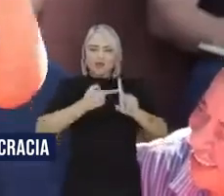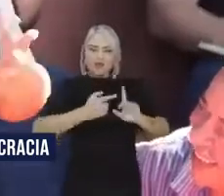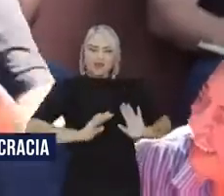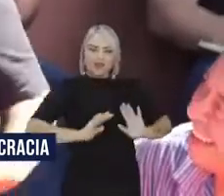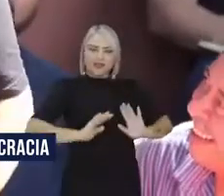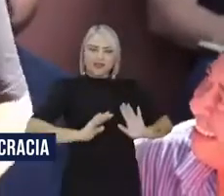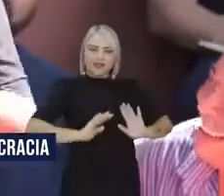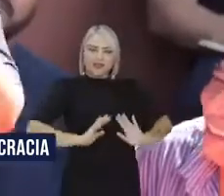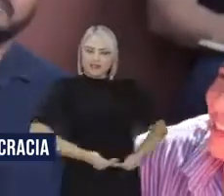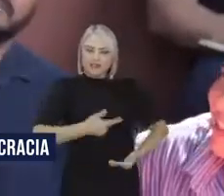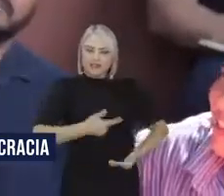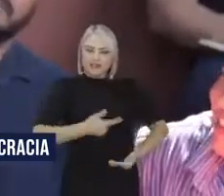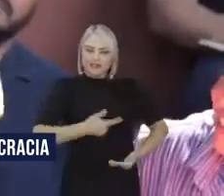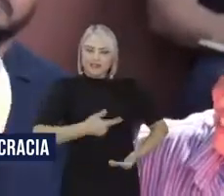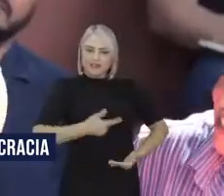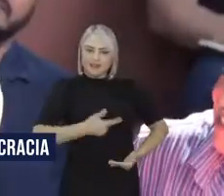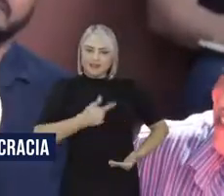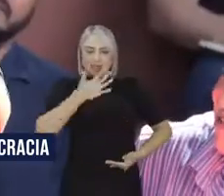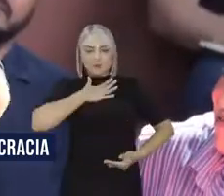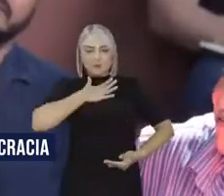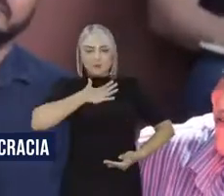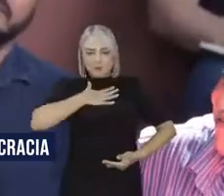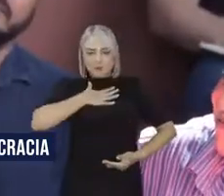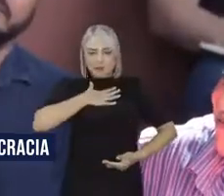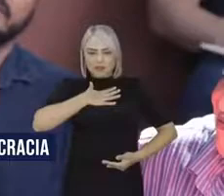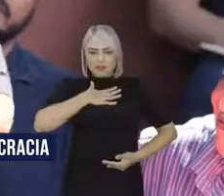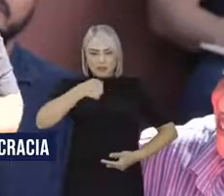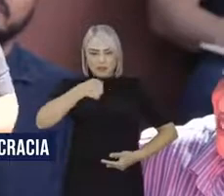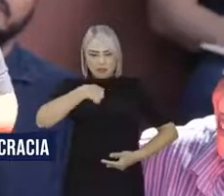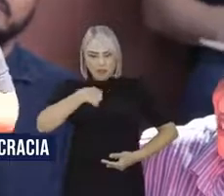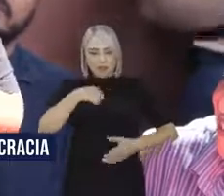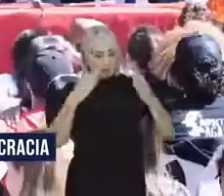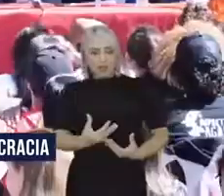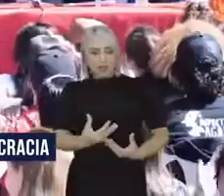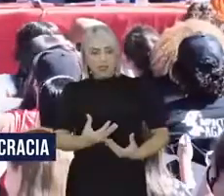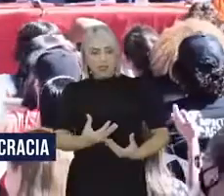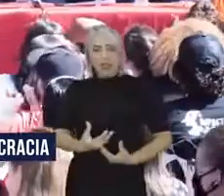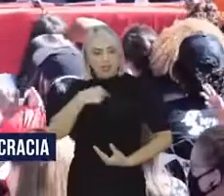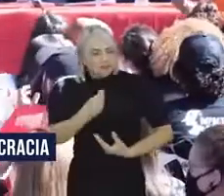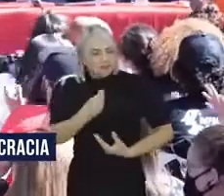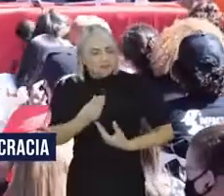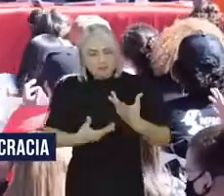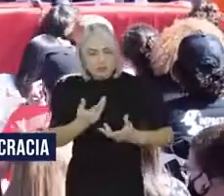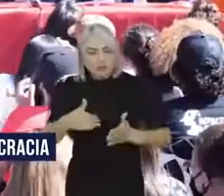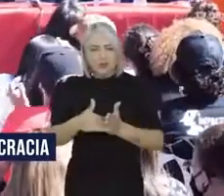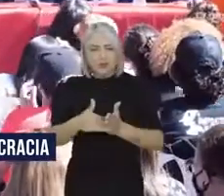pela comunidade, é pela minha filha e é por todos nós.